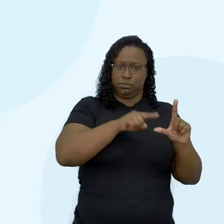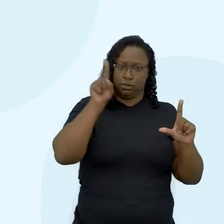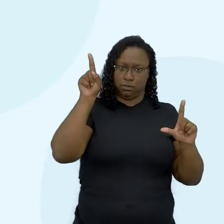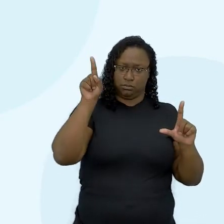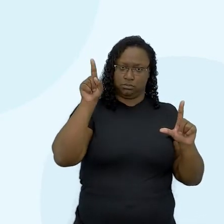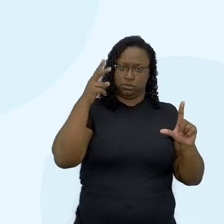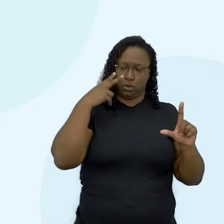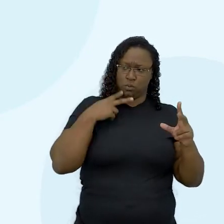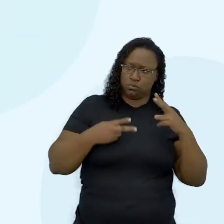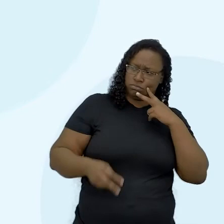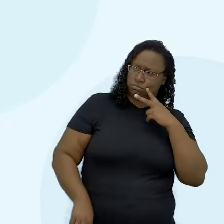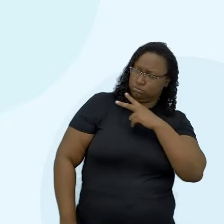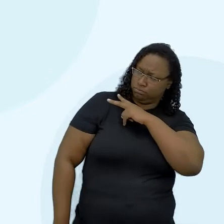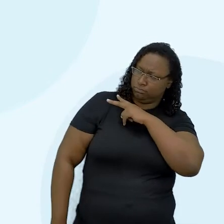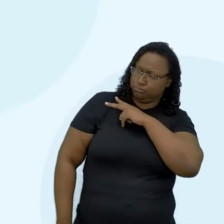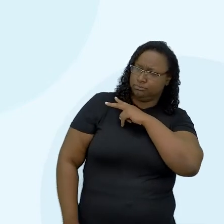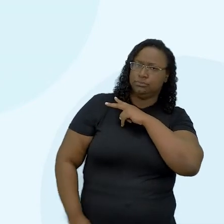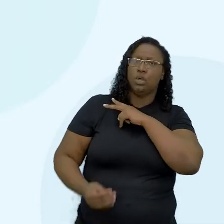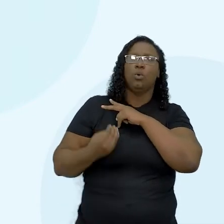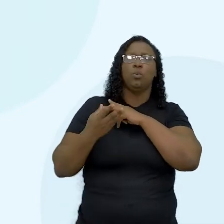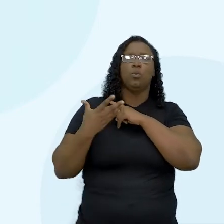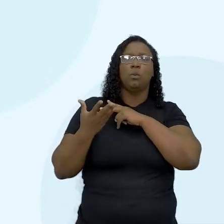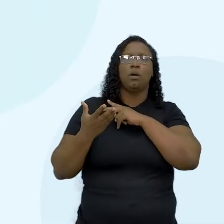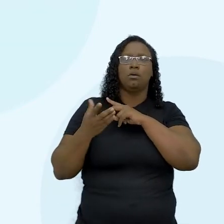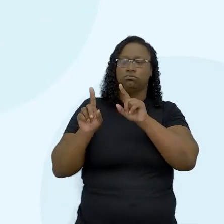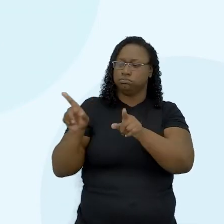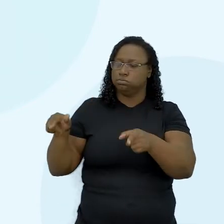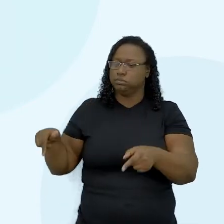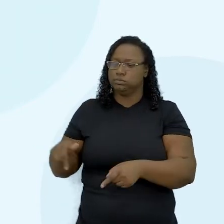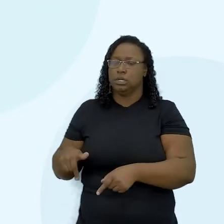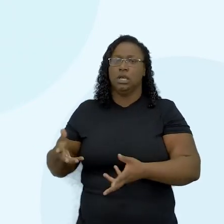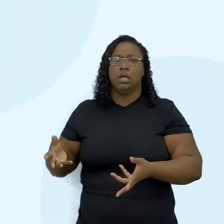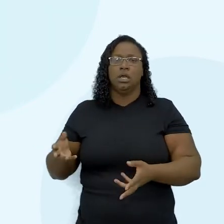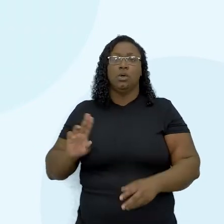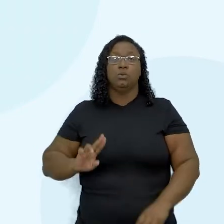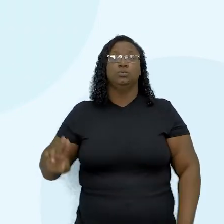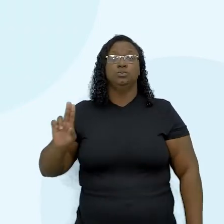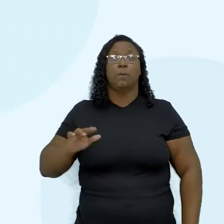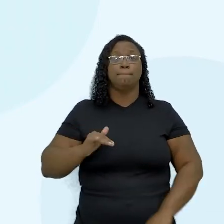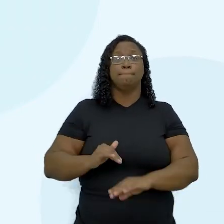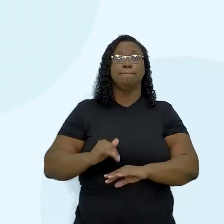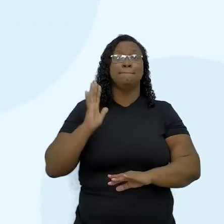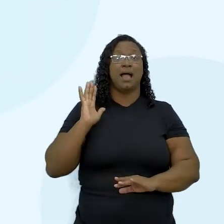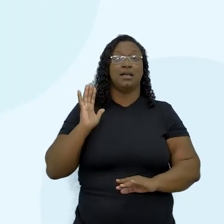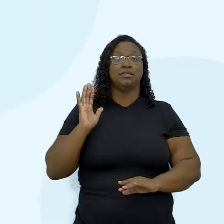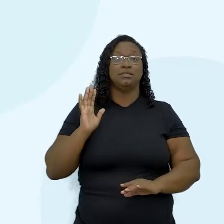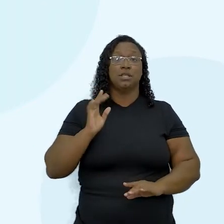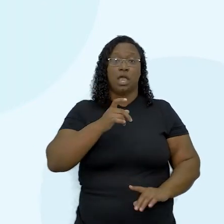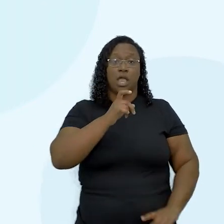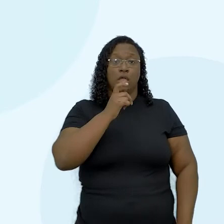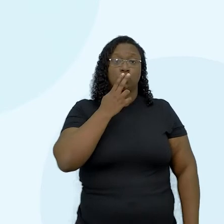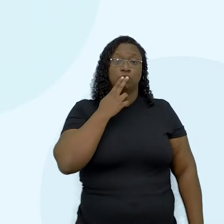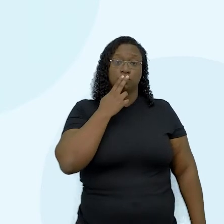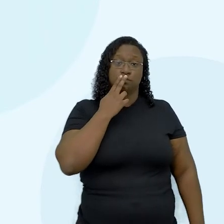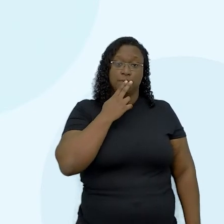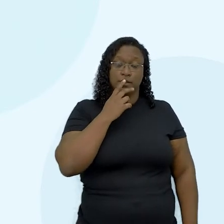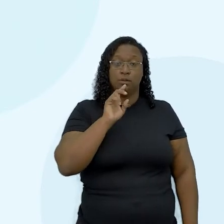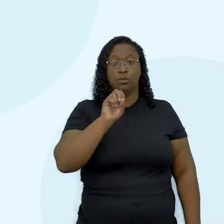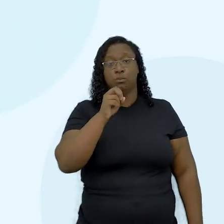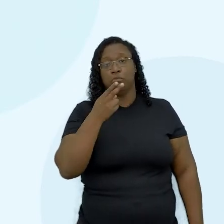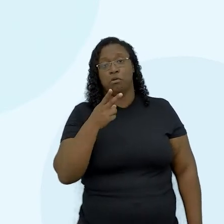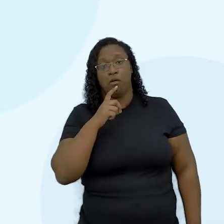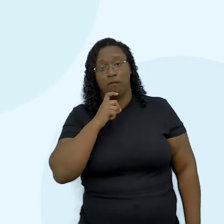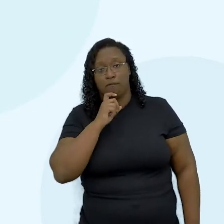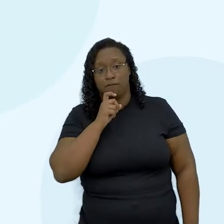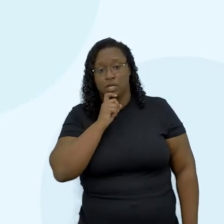o que vocês acham? Dos dois aparelhos aí que ficaram ligados, qual que você acha que consumiu mais? O aparelho vermelho ou o aparelho representado